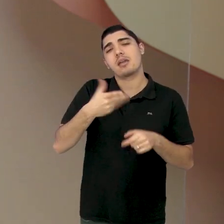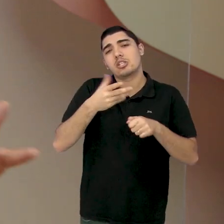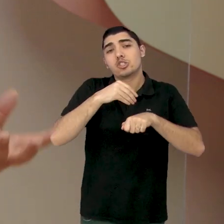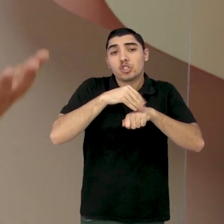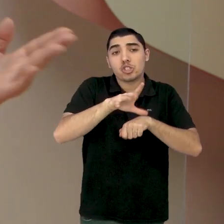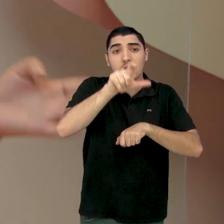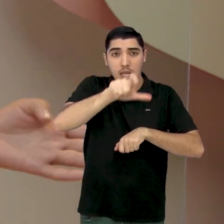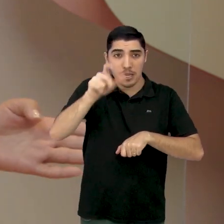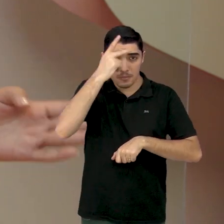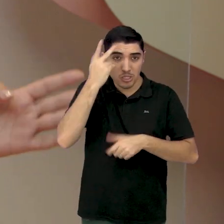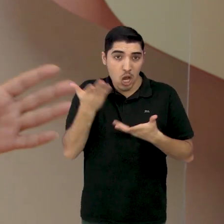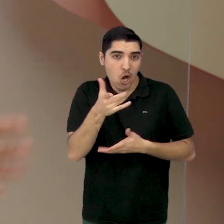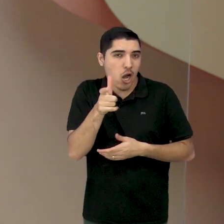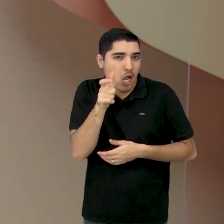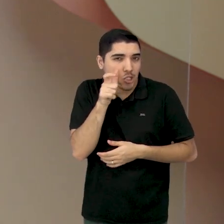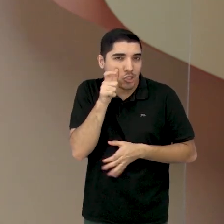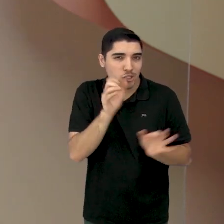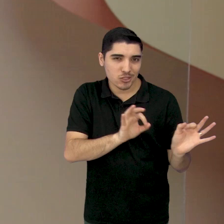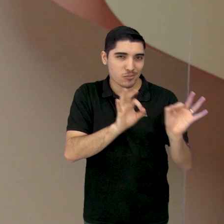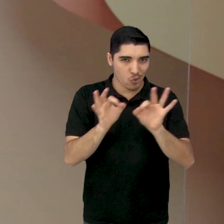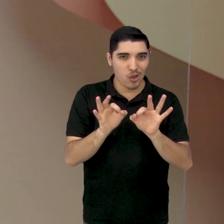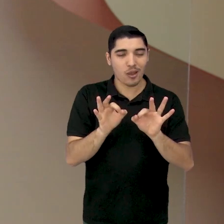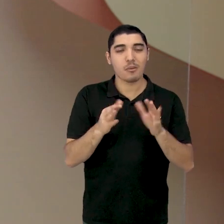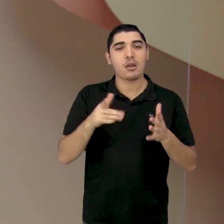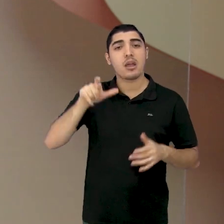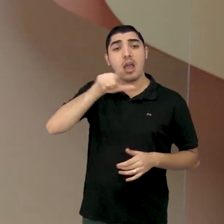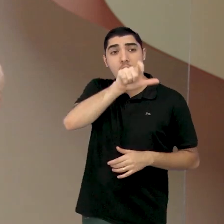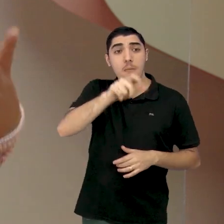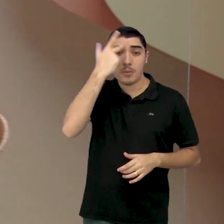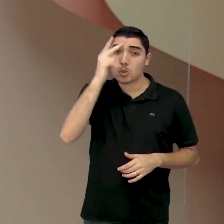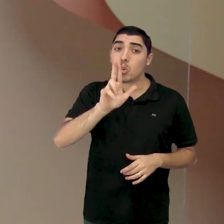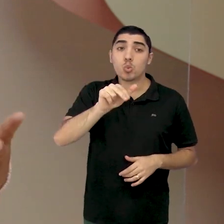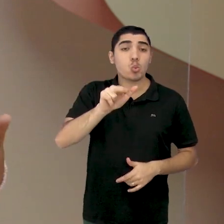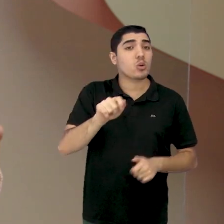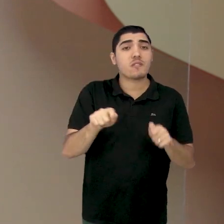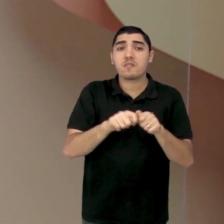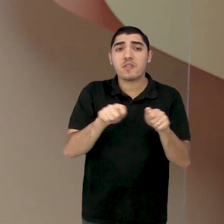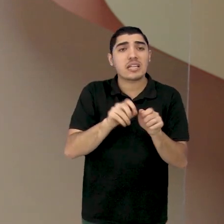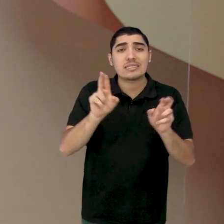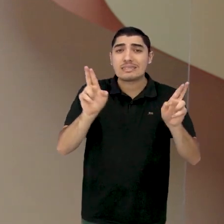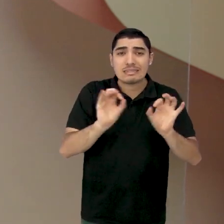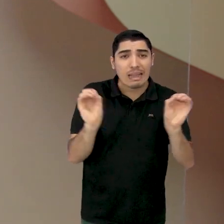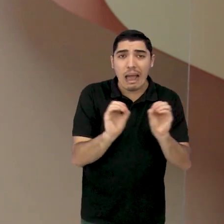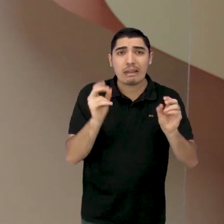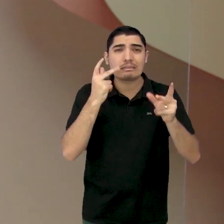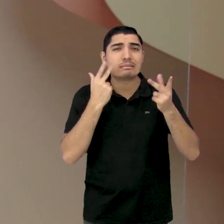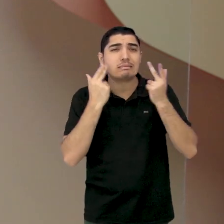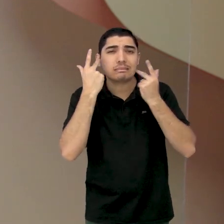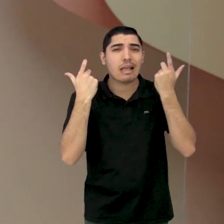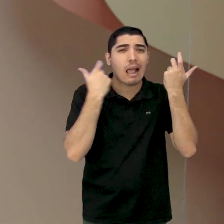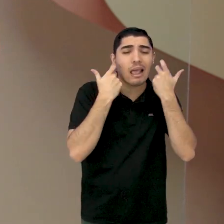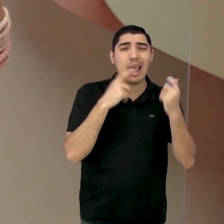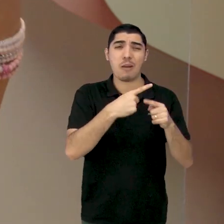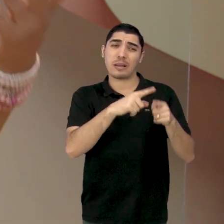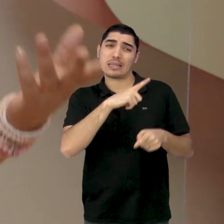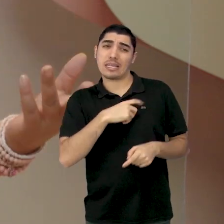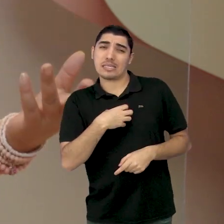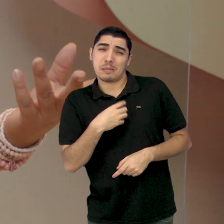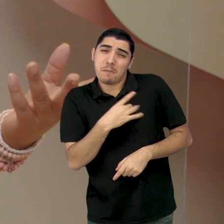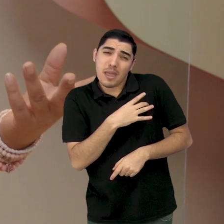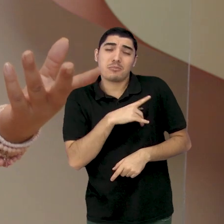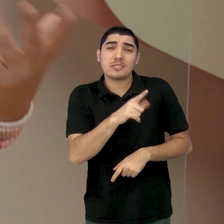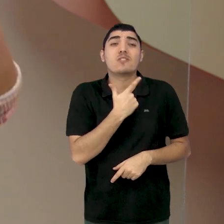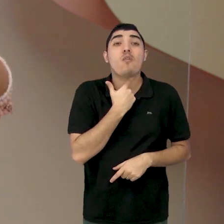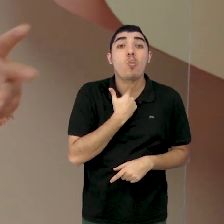de repente, para a pessoa que está em casa agora assistindo o nosso programa, que nunca fez nenhum procedimento estético, ora por medo, e que gostaria de